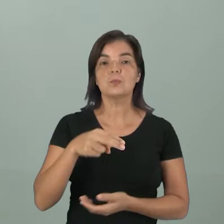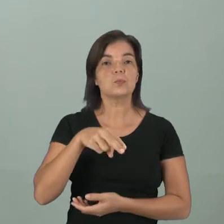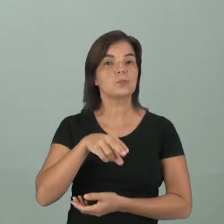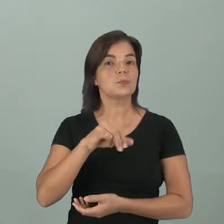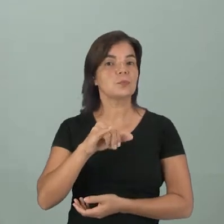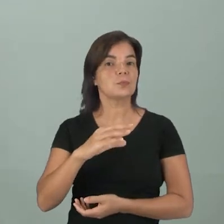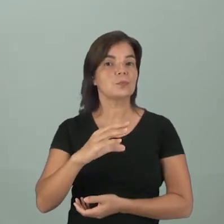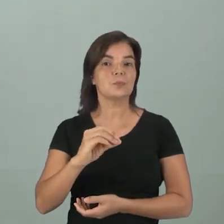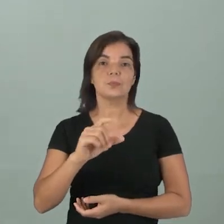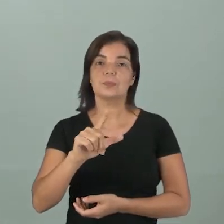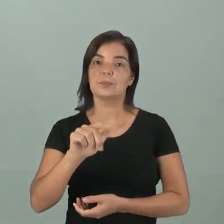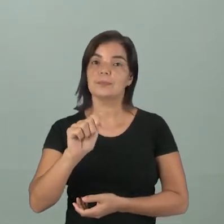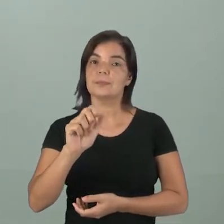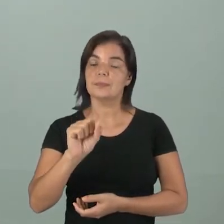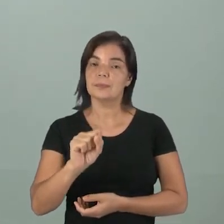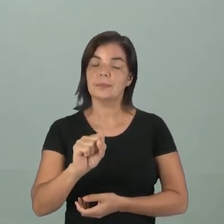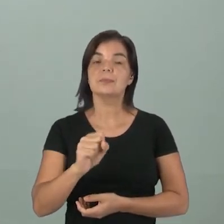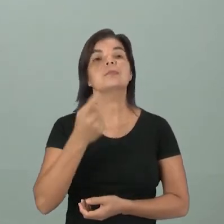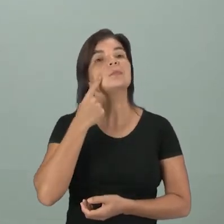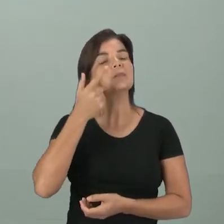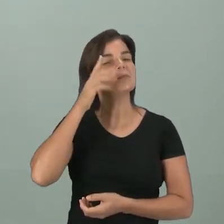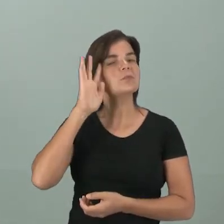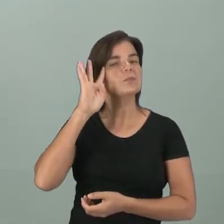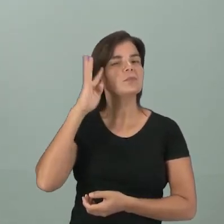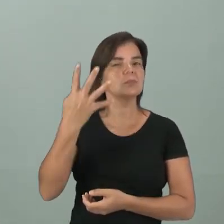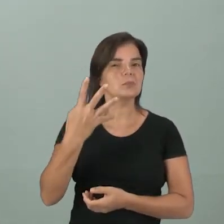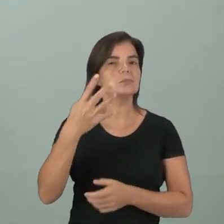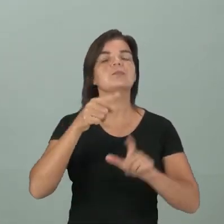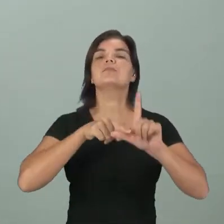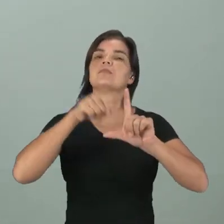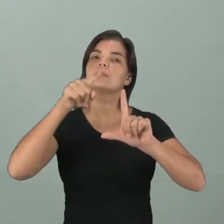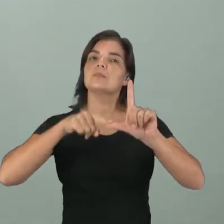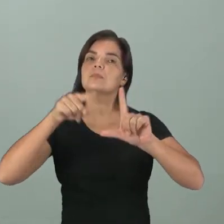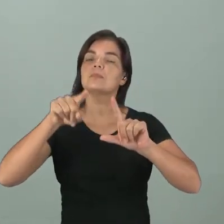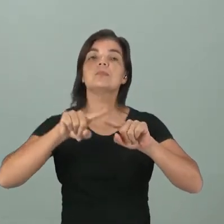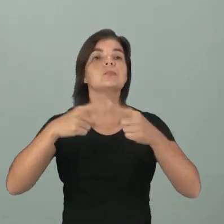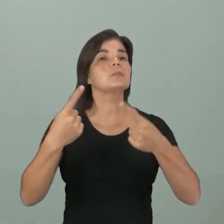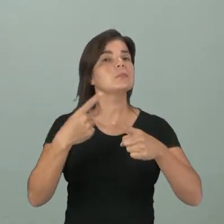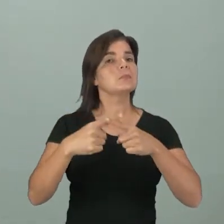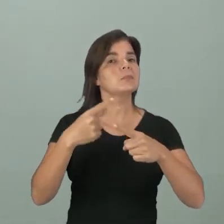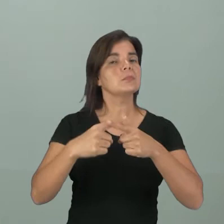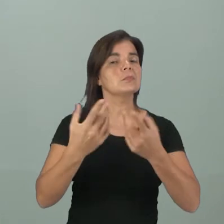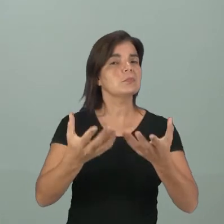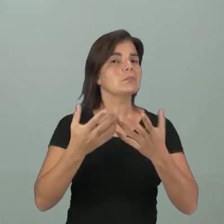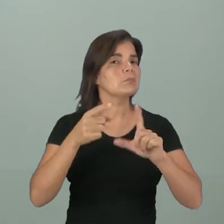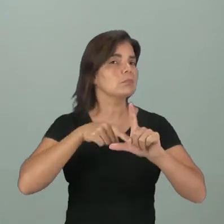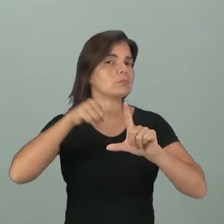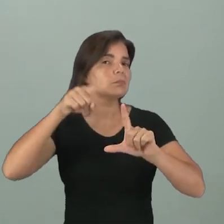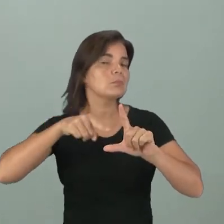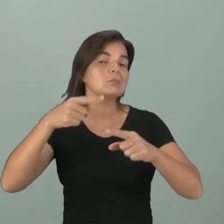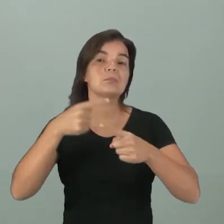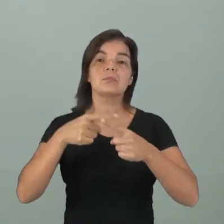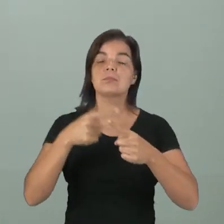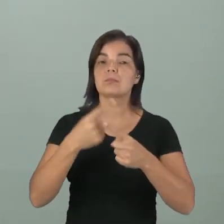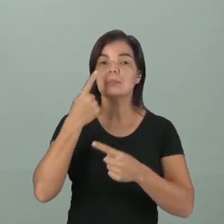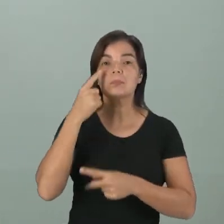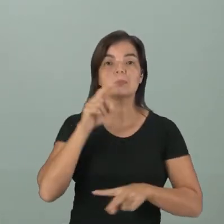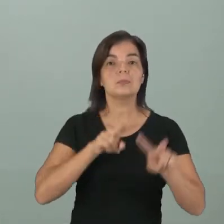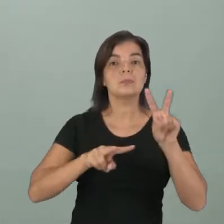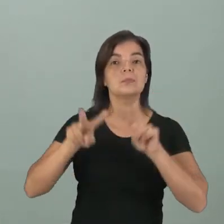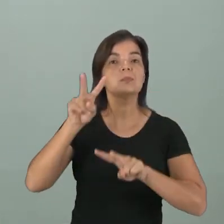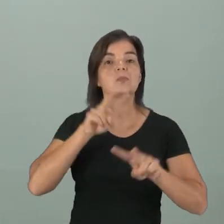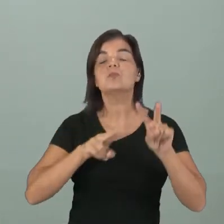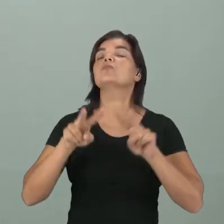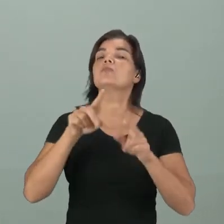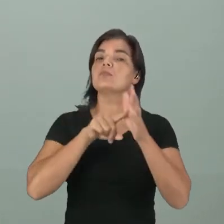Nicolas resolveu fazer um gráfico. Muito bem, um gráfico. Mas por que ele queria fazer um gráfico? Porque ele queria